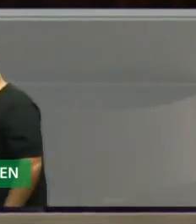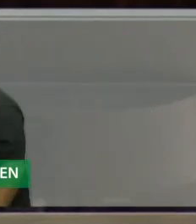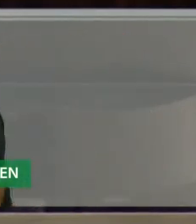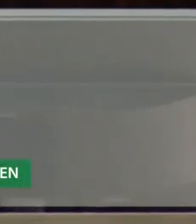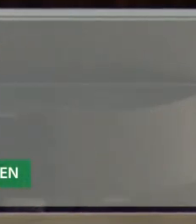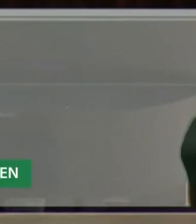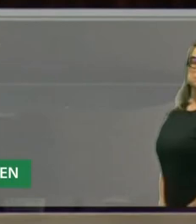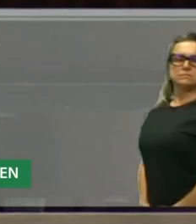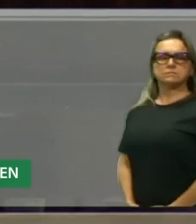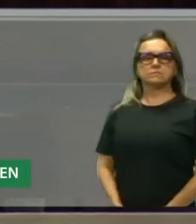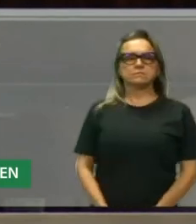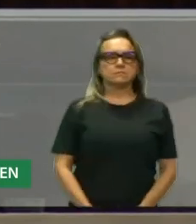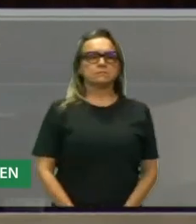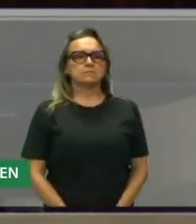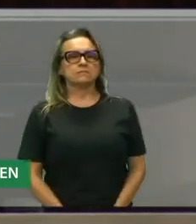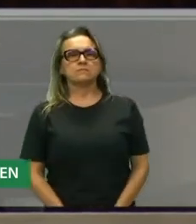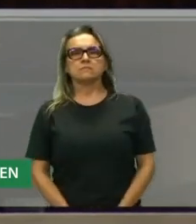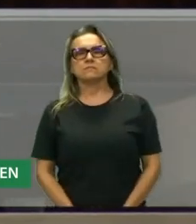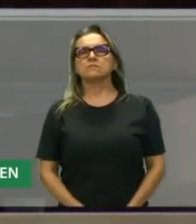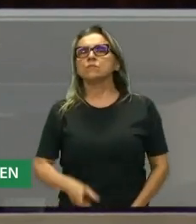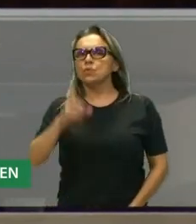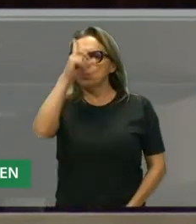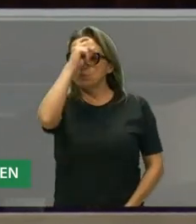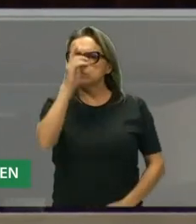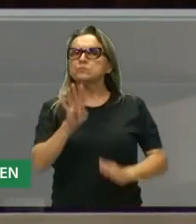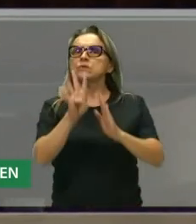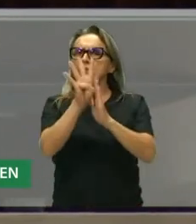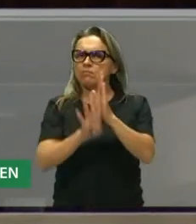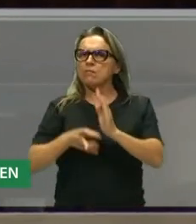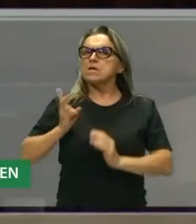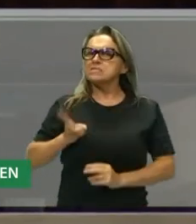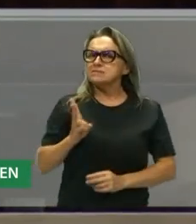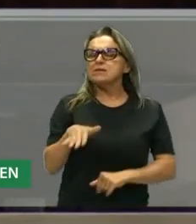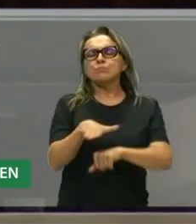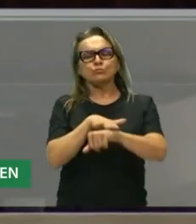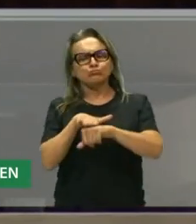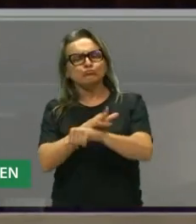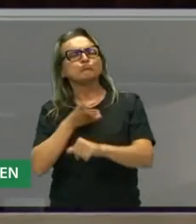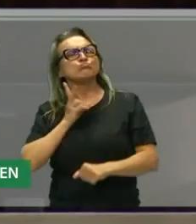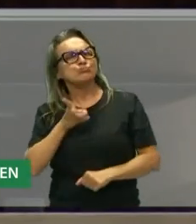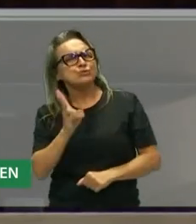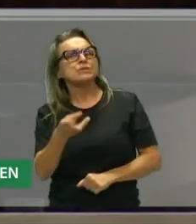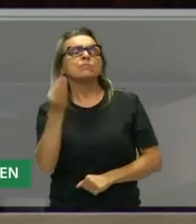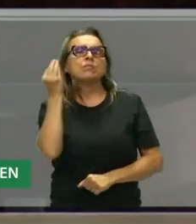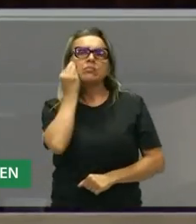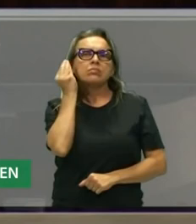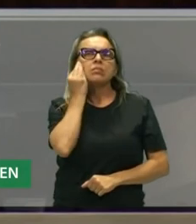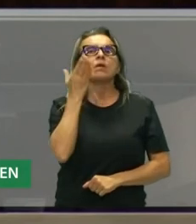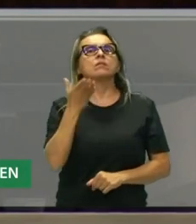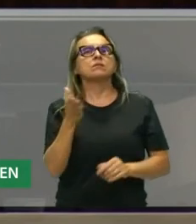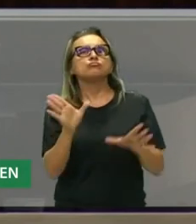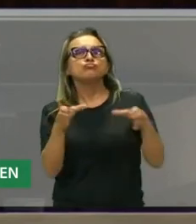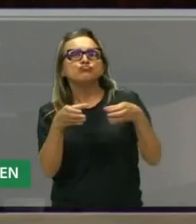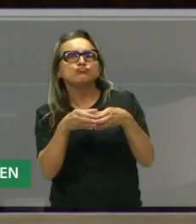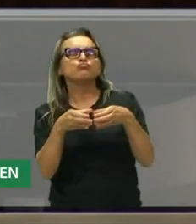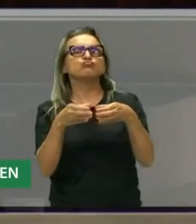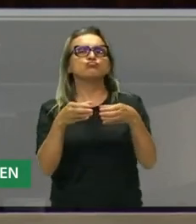nessa casa o Hospital Marieta, a gente sempre procura estar auxiliando e melhorando, irmã Simone,